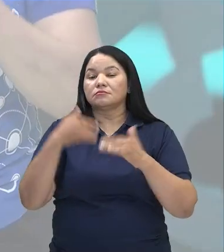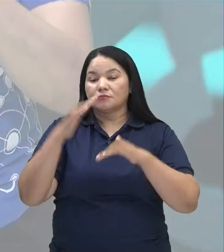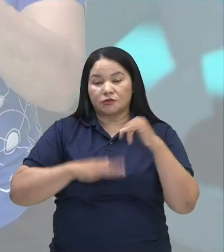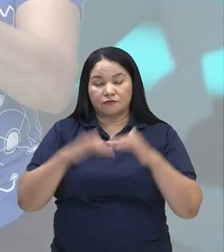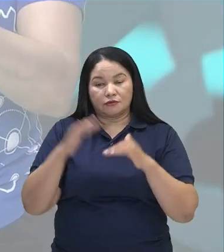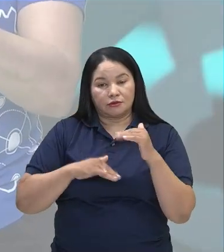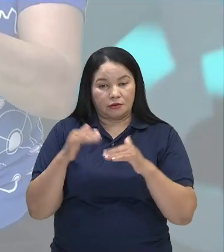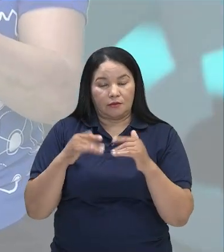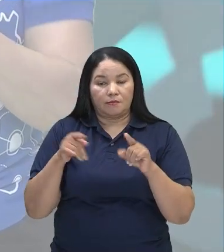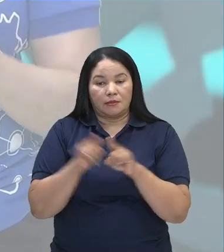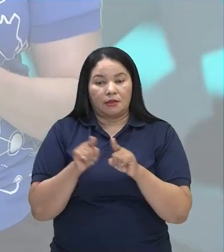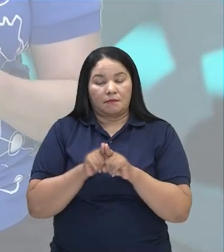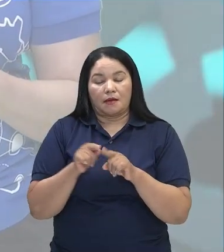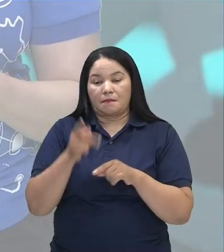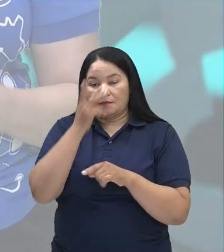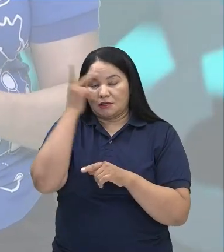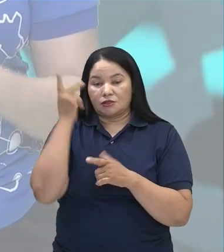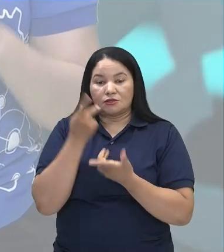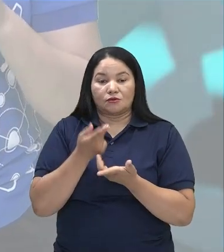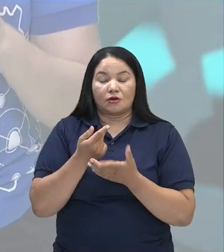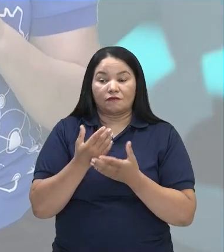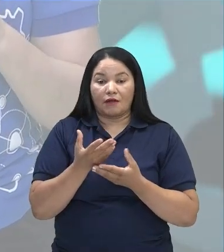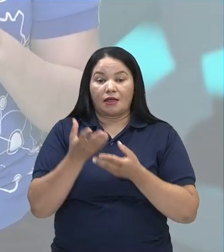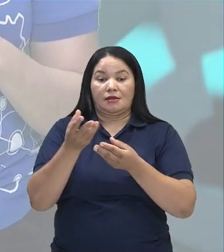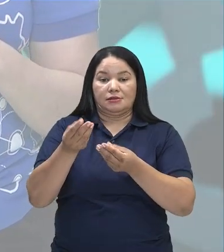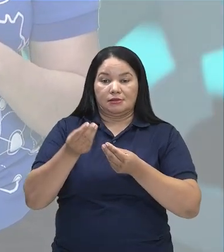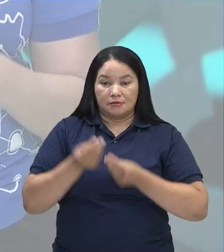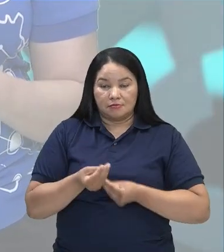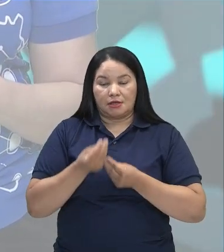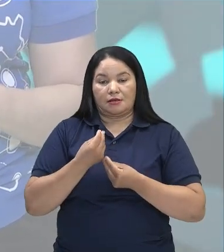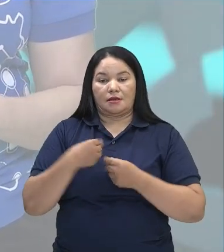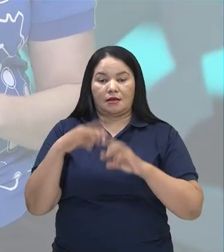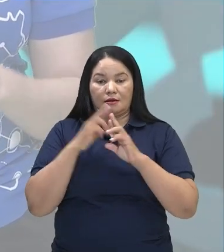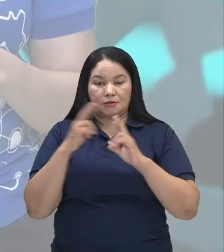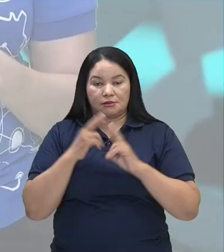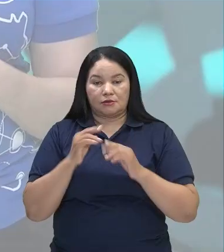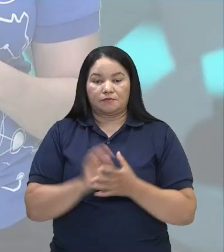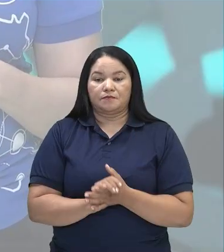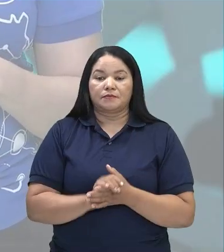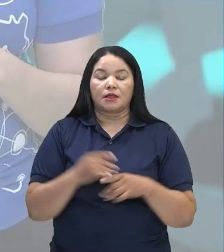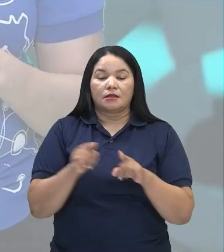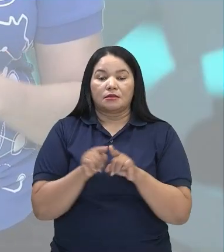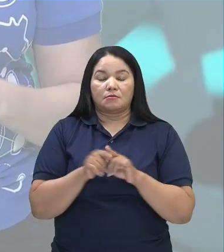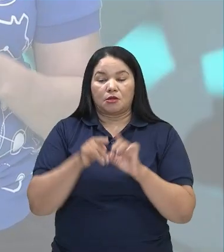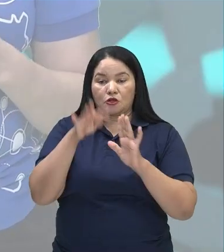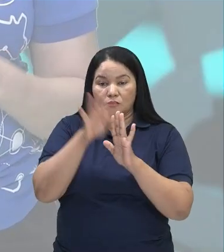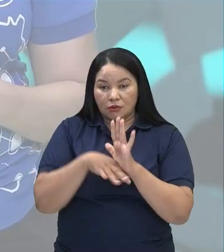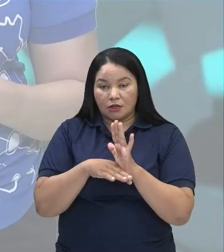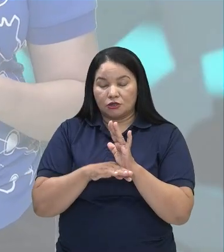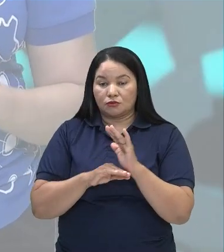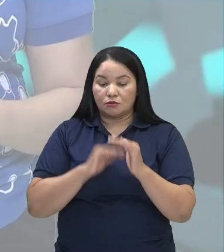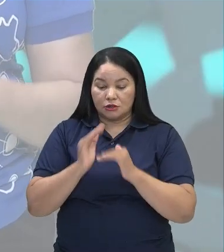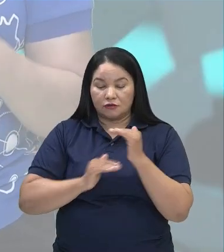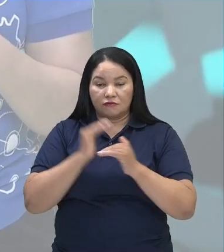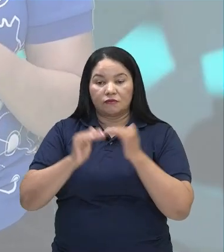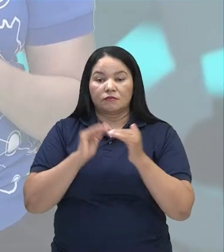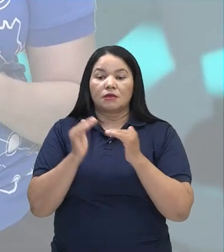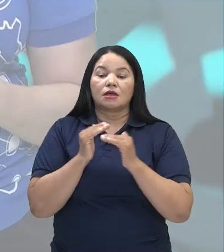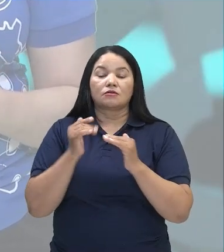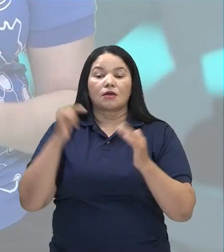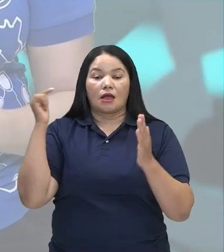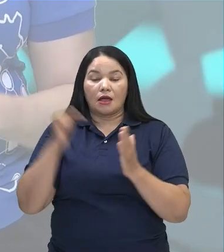destinatário, daquele que vai receber minha reclamação. O corpo do texto é a parte em que o remetente de fato expressa